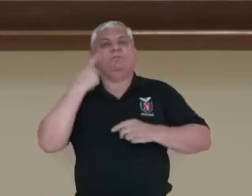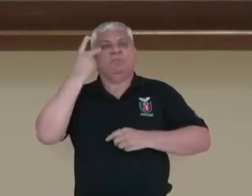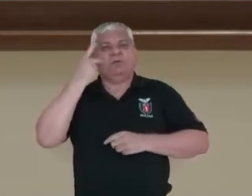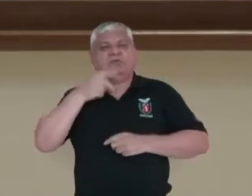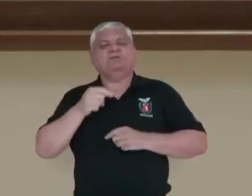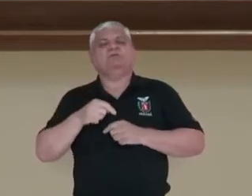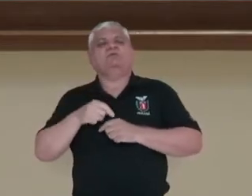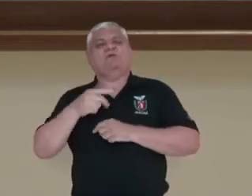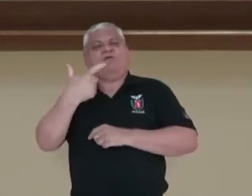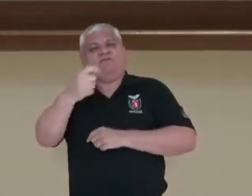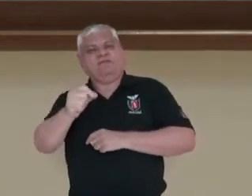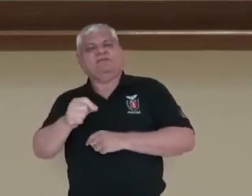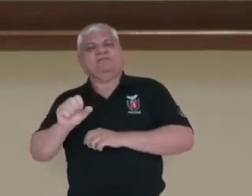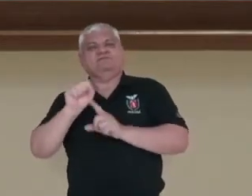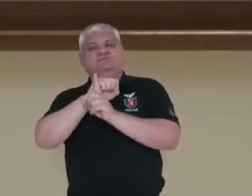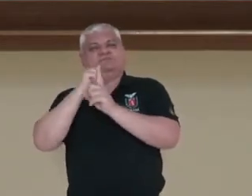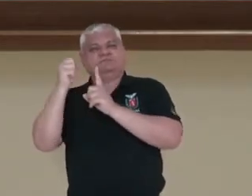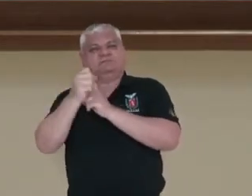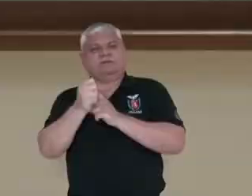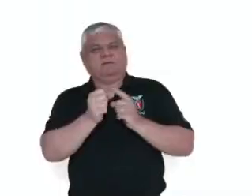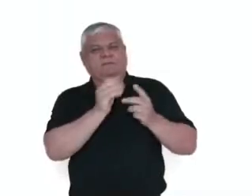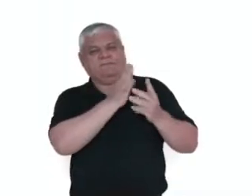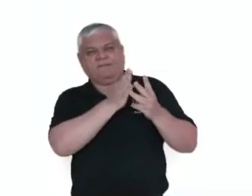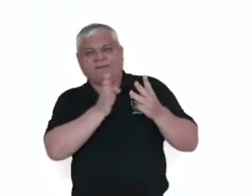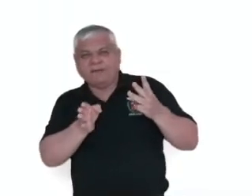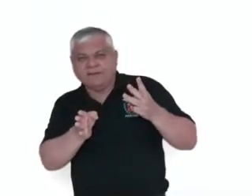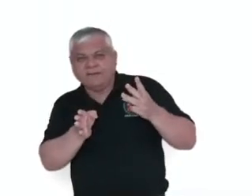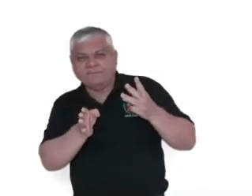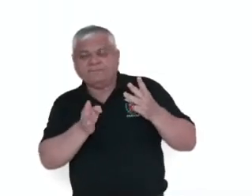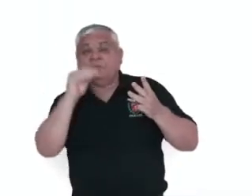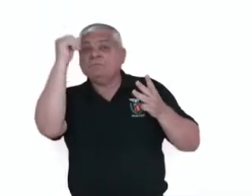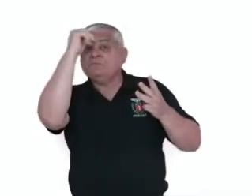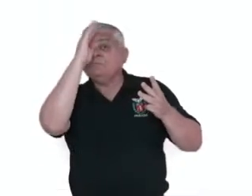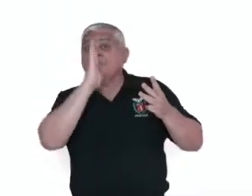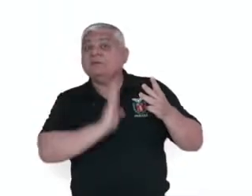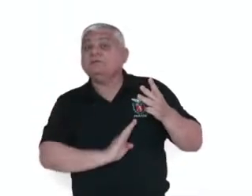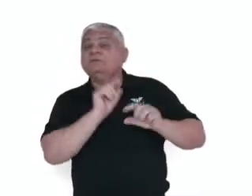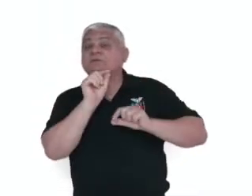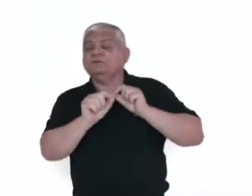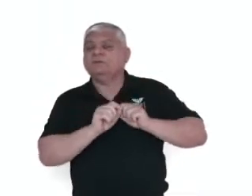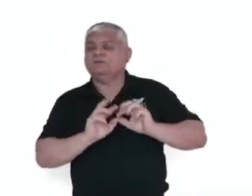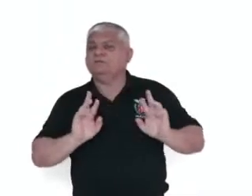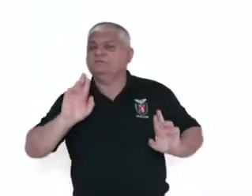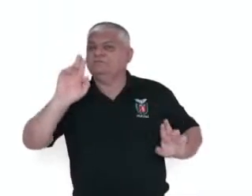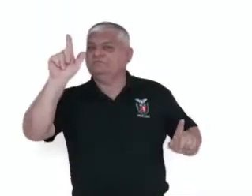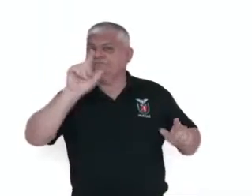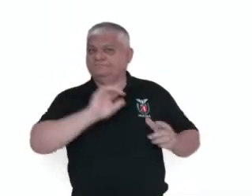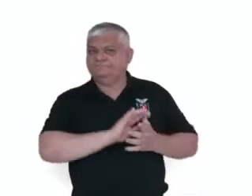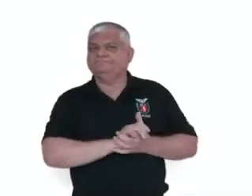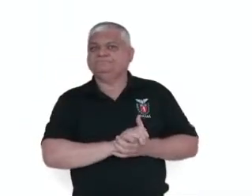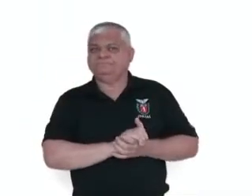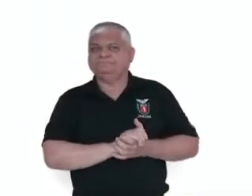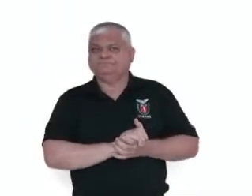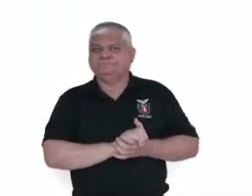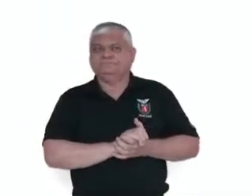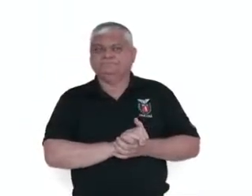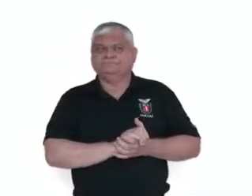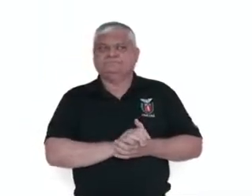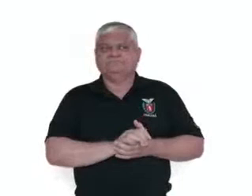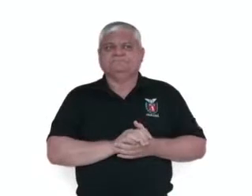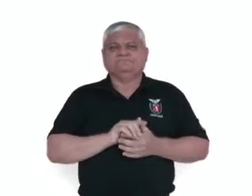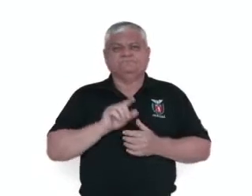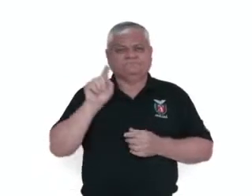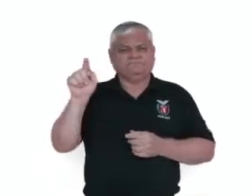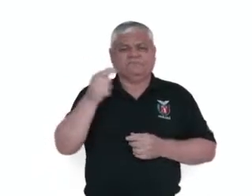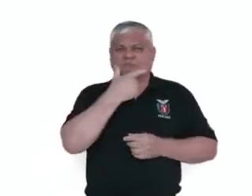sociais. No Brasil, o processo é um pouco diferente. Marshall cria essa tipologia